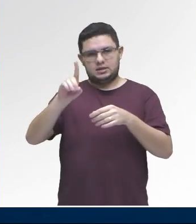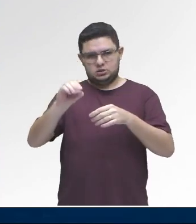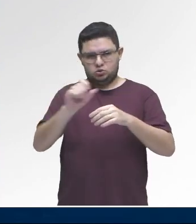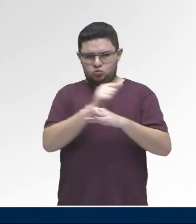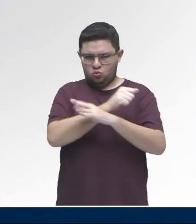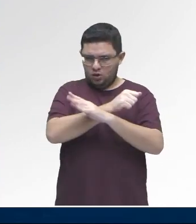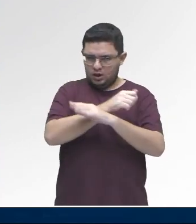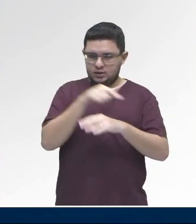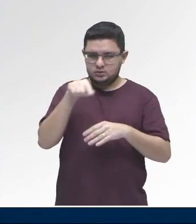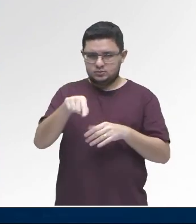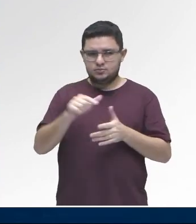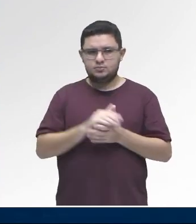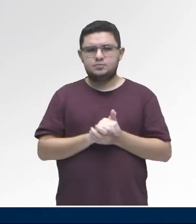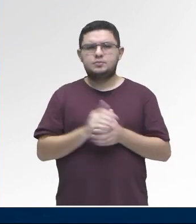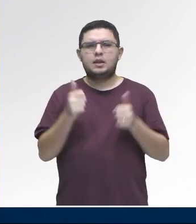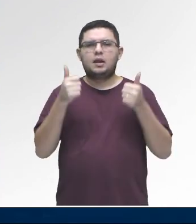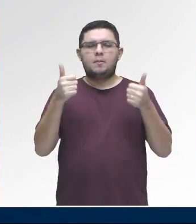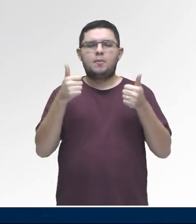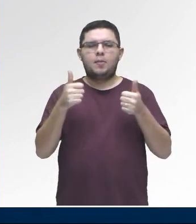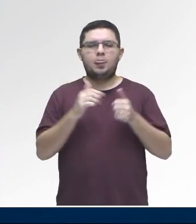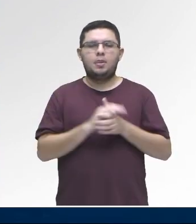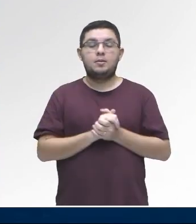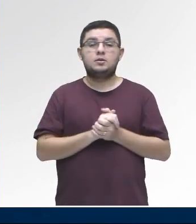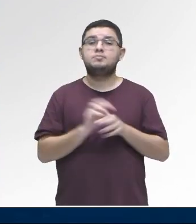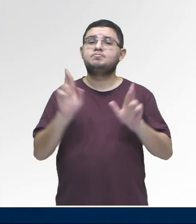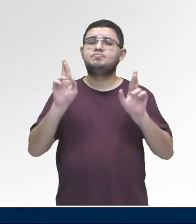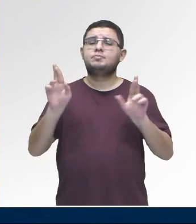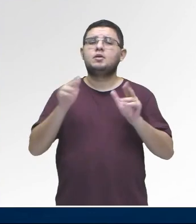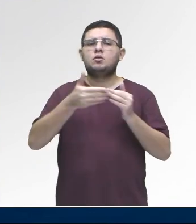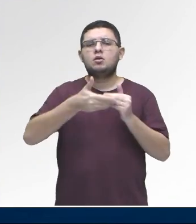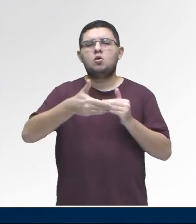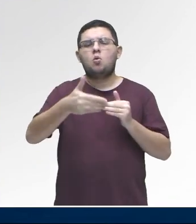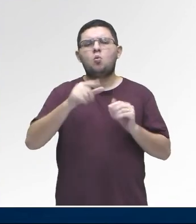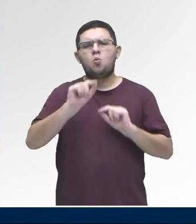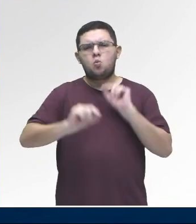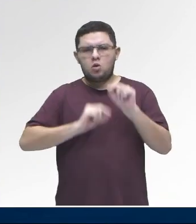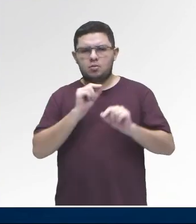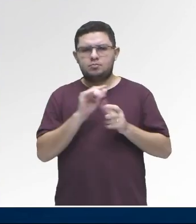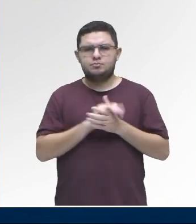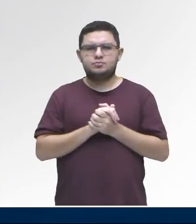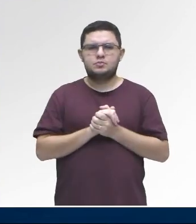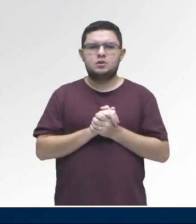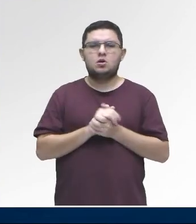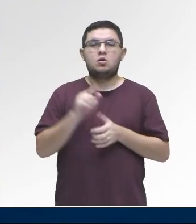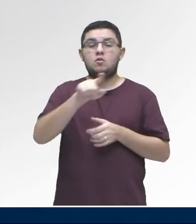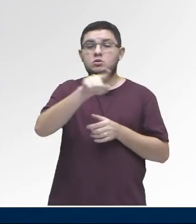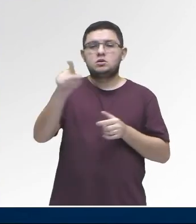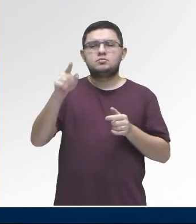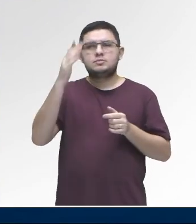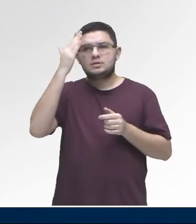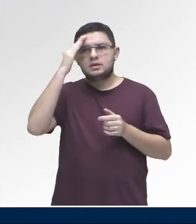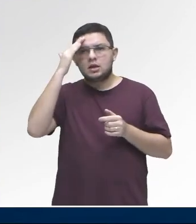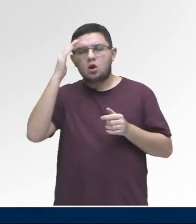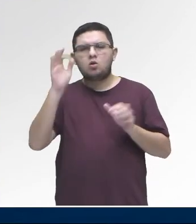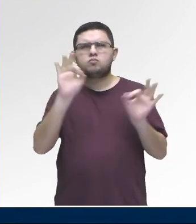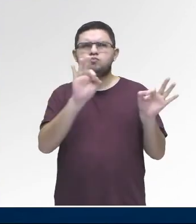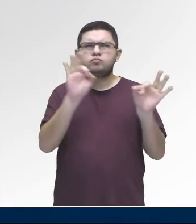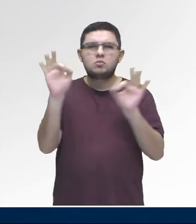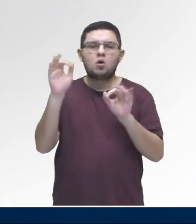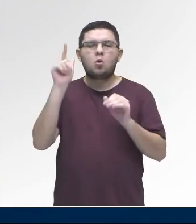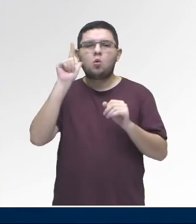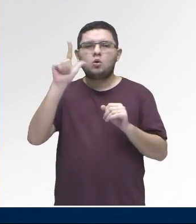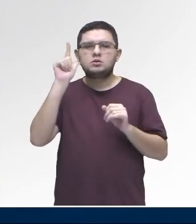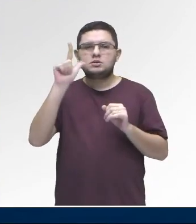ácido, tá bom, gente? Então, eu espero que vocês tenham conseguido entender, né?